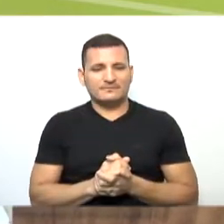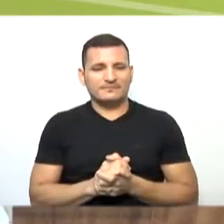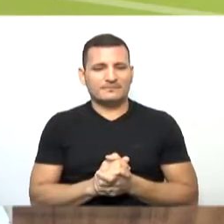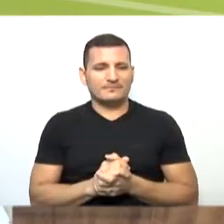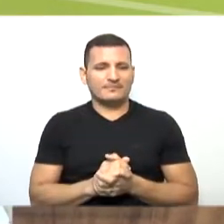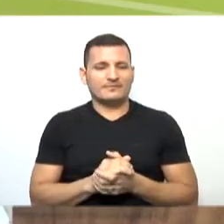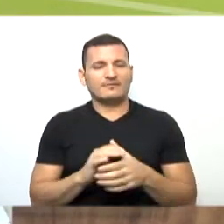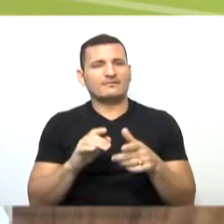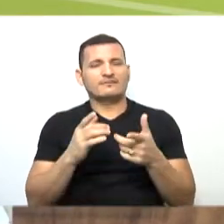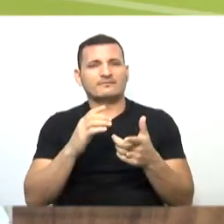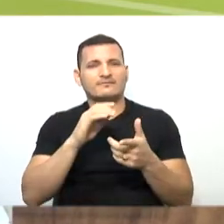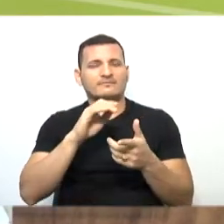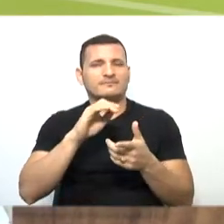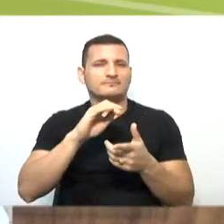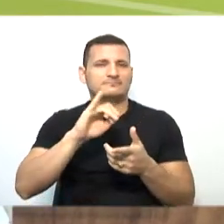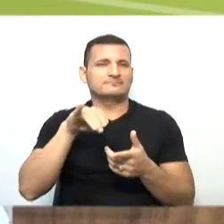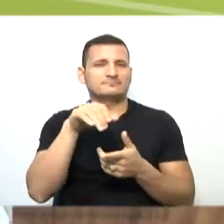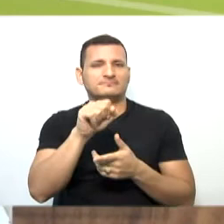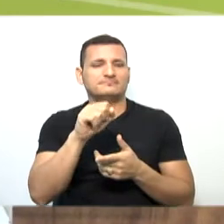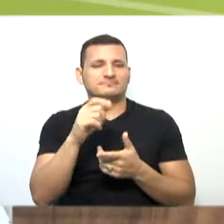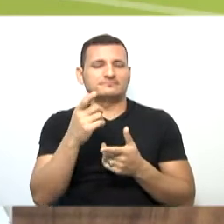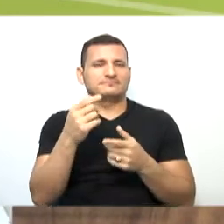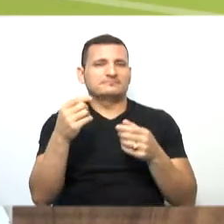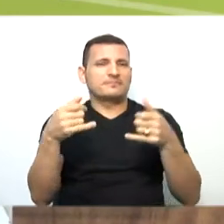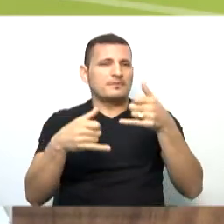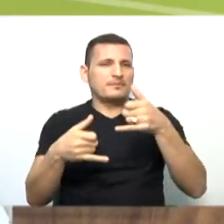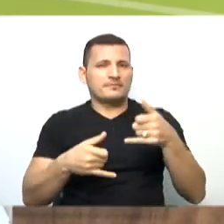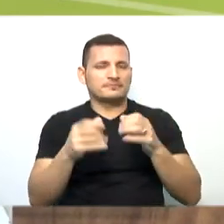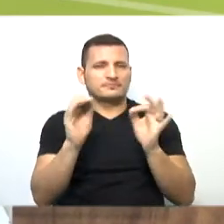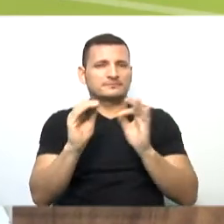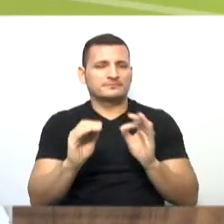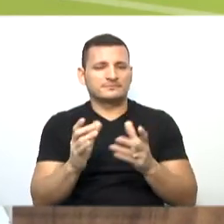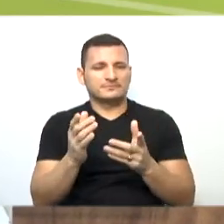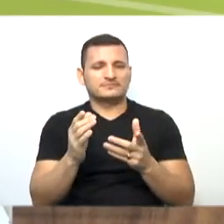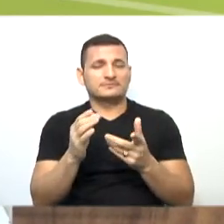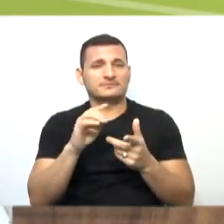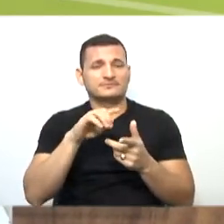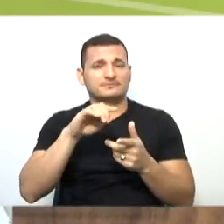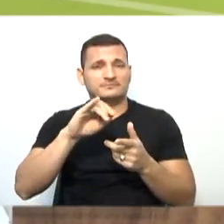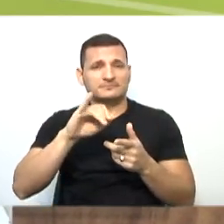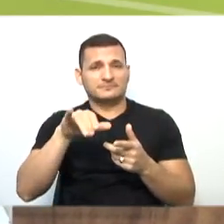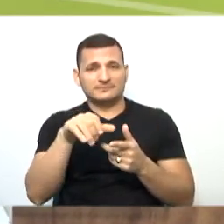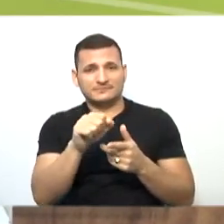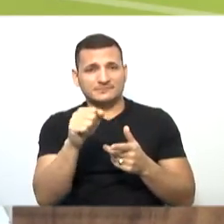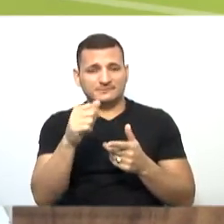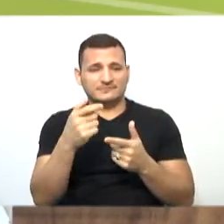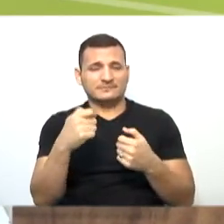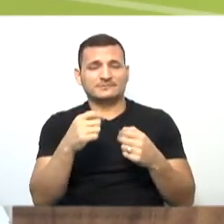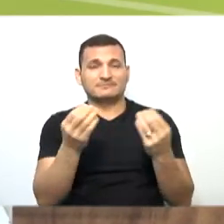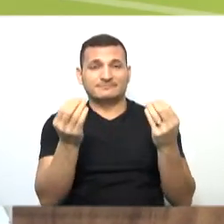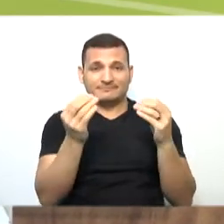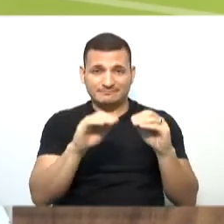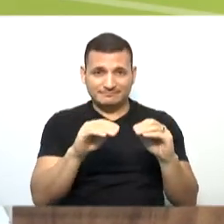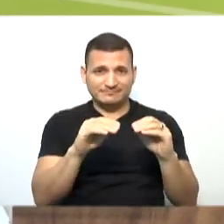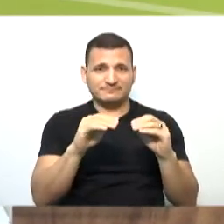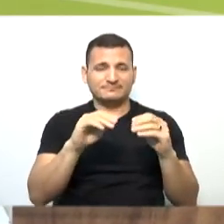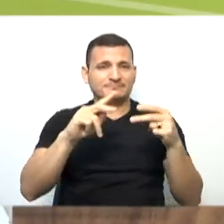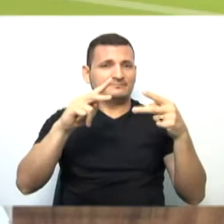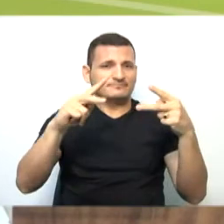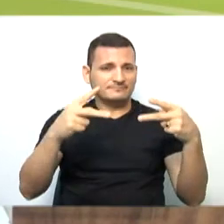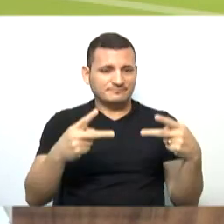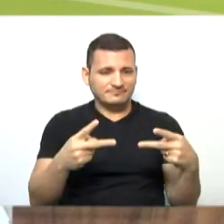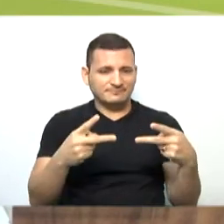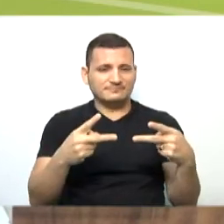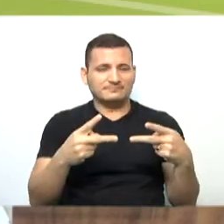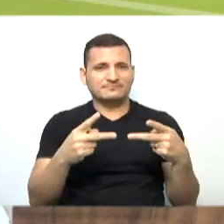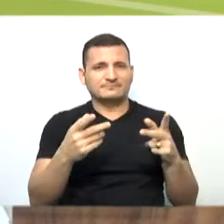principalmente do JavaScript. Eu não estava colocando as tags JavaScript, queria escrever o JavaScript diretamente na página HTML. E sem essas